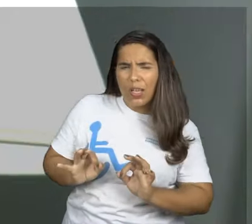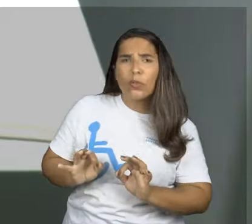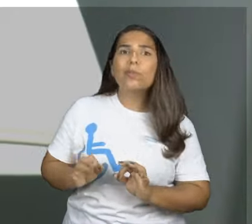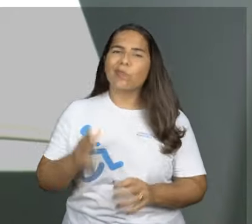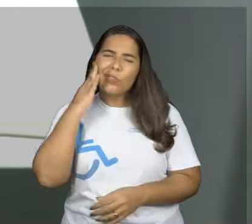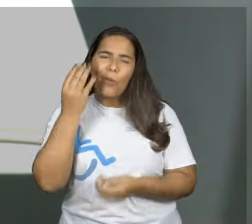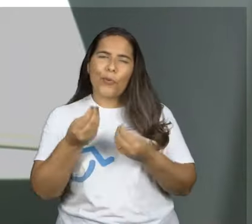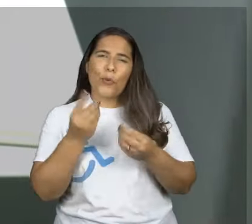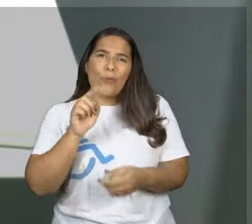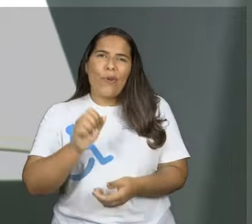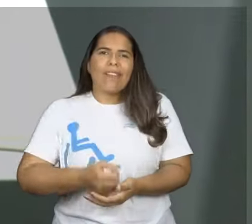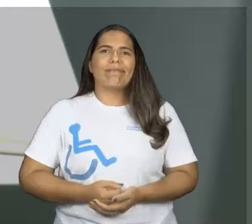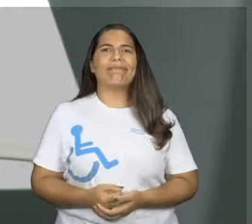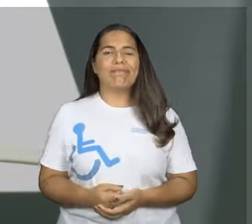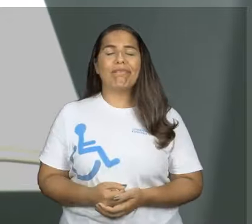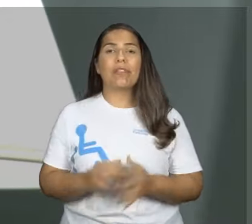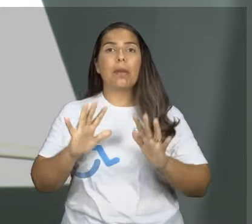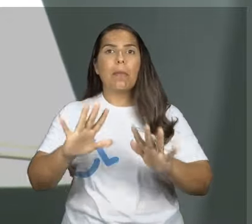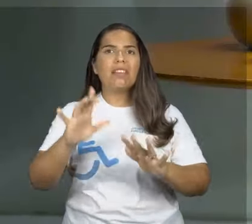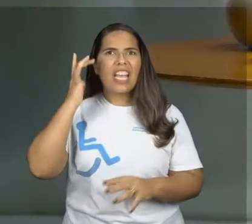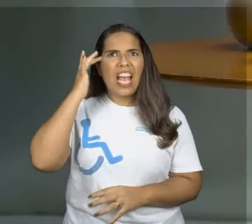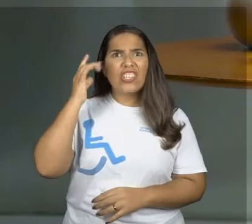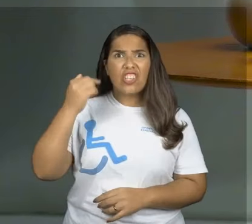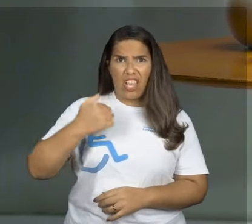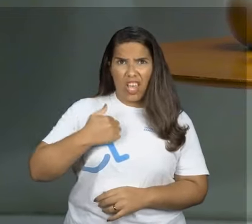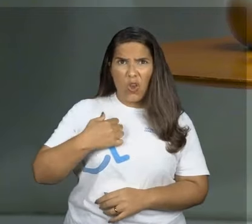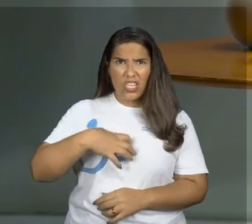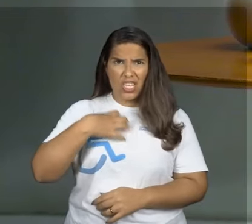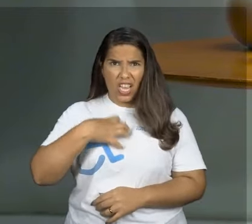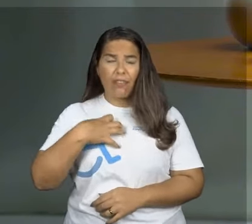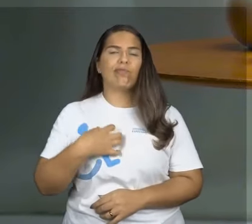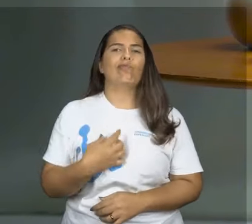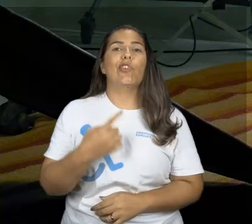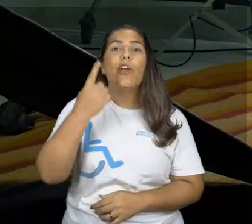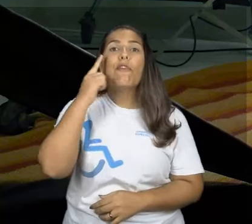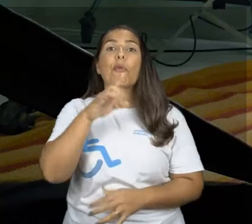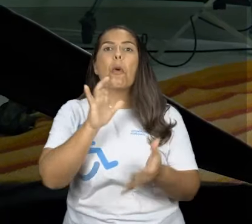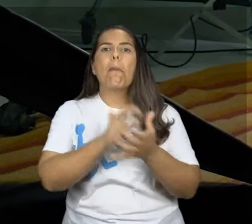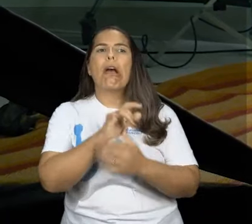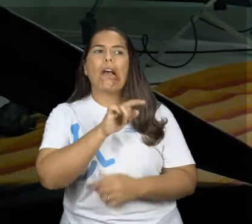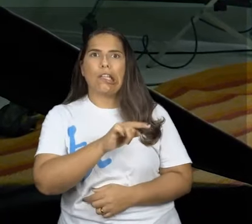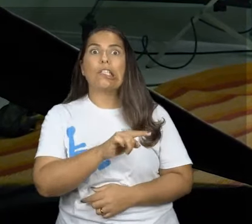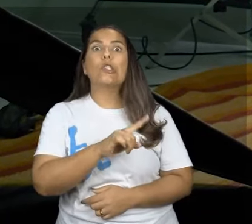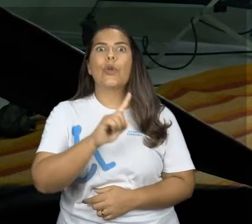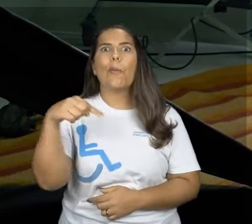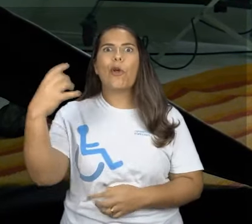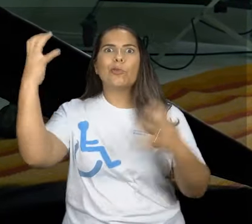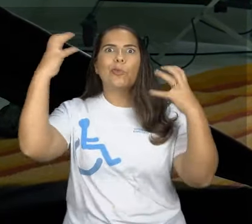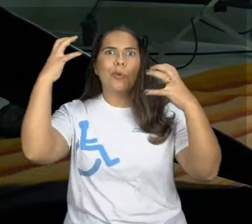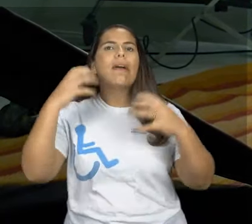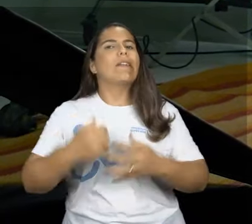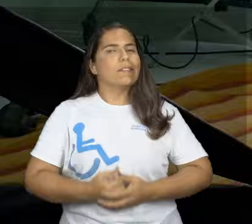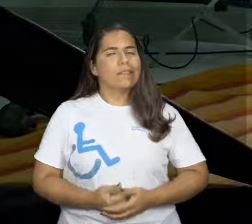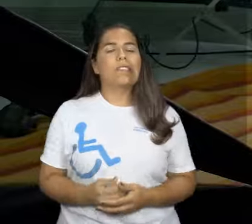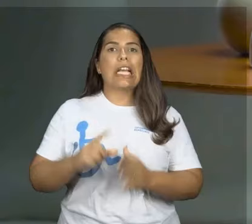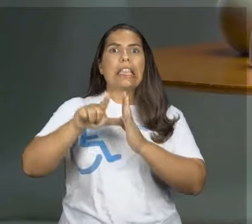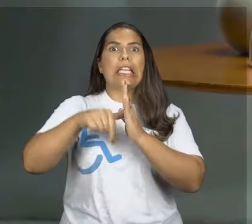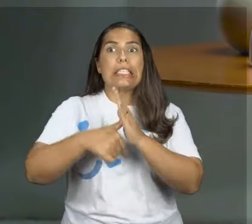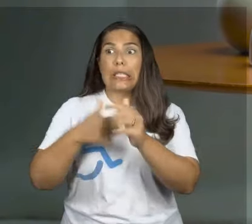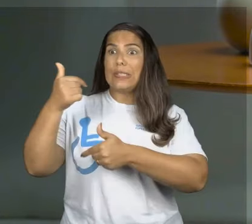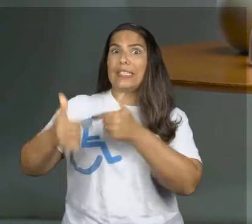prudente? Sabe como é, né? Mas se você acha que eu fiquei brava é porque não viu a cara do meu marido que era o próximo pro